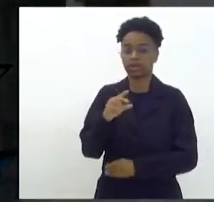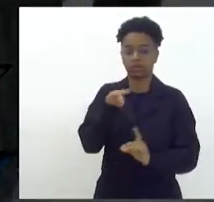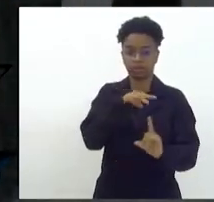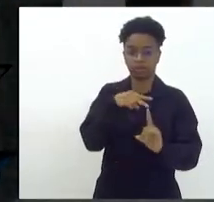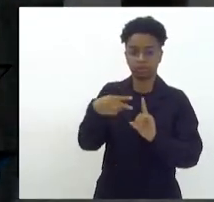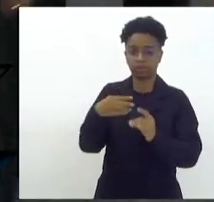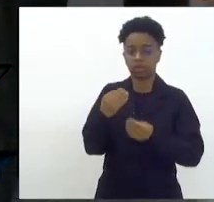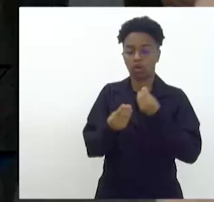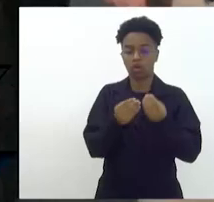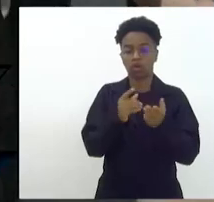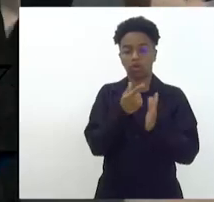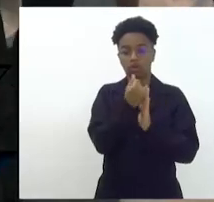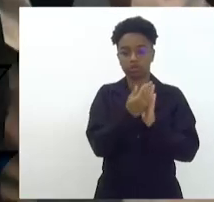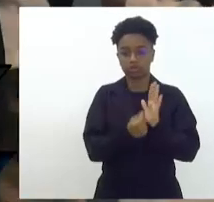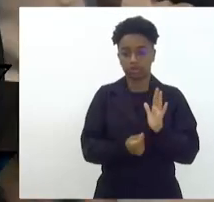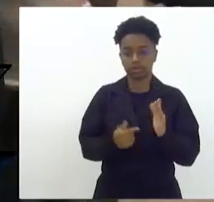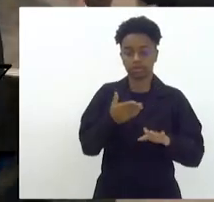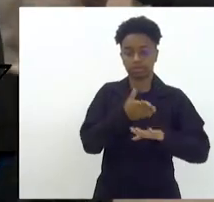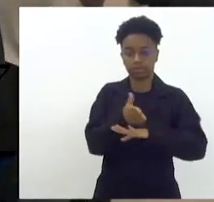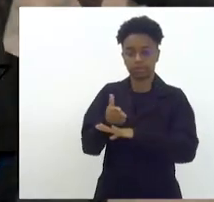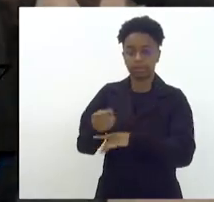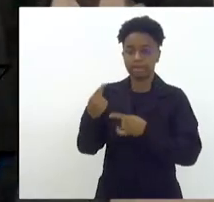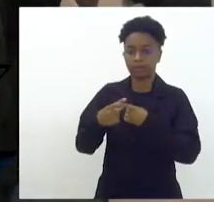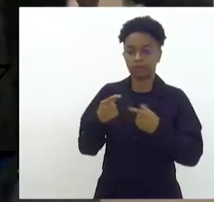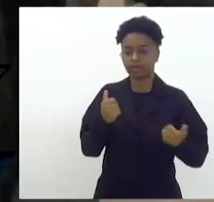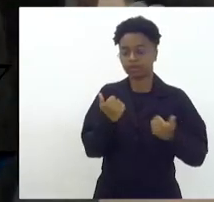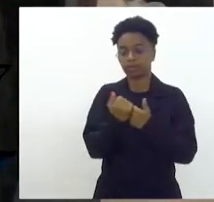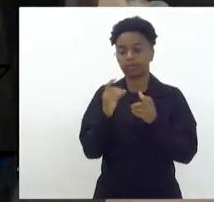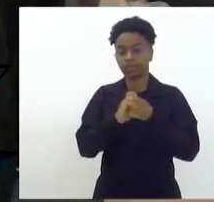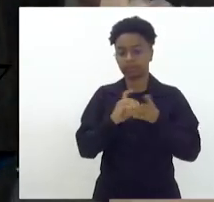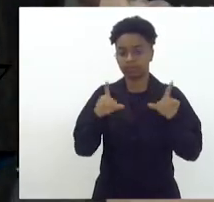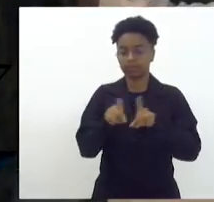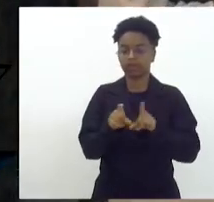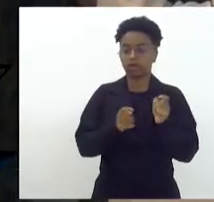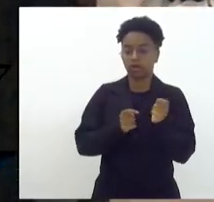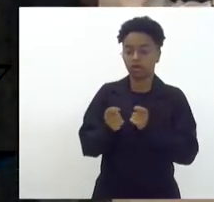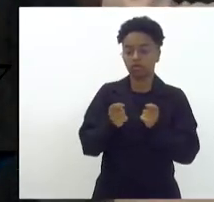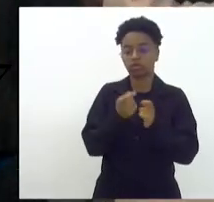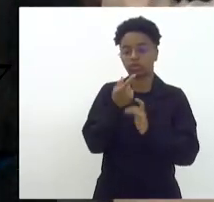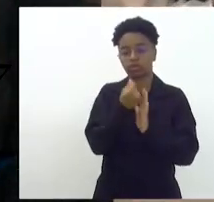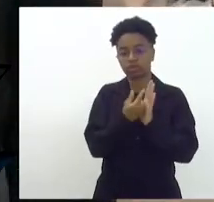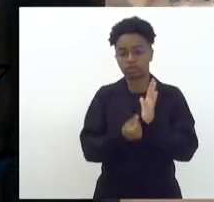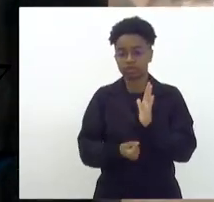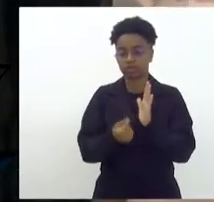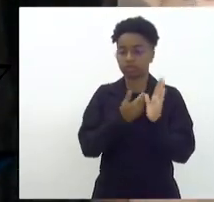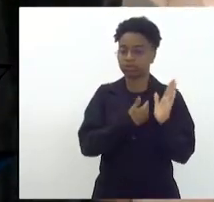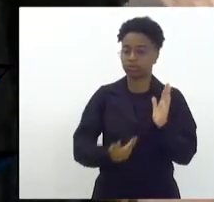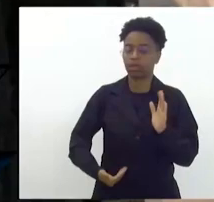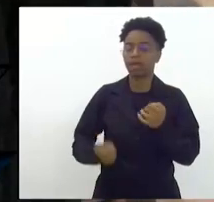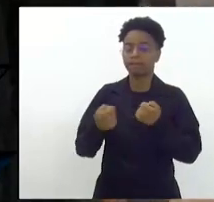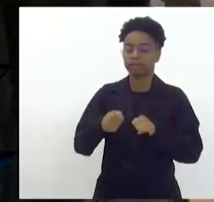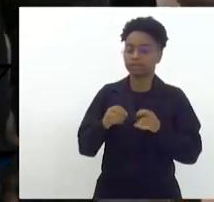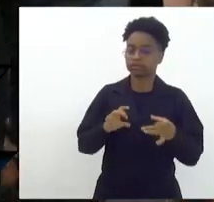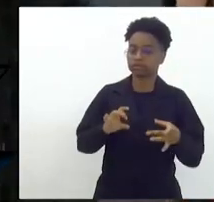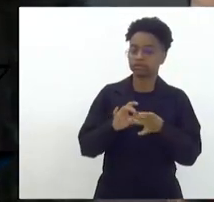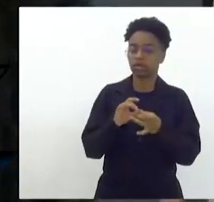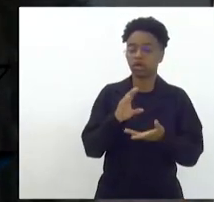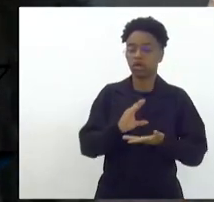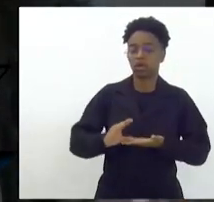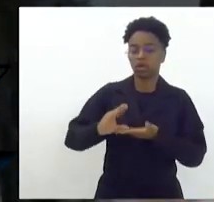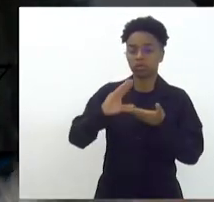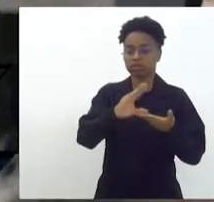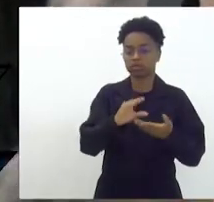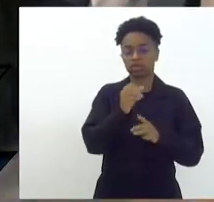participativo porque o fortalecimento da democracia e o controle social do orçamento público também precisa envolver os conselhos as